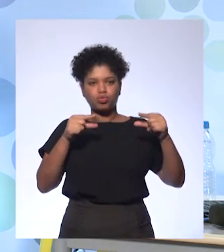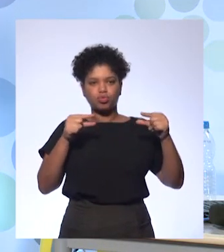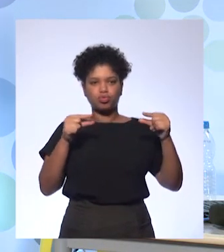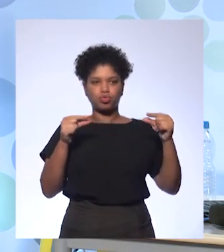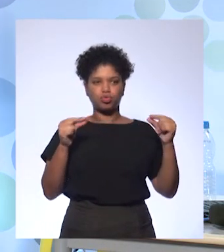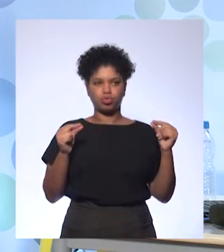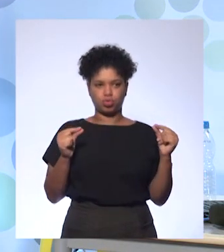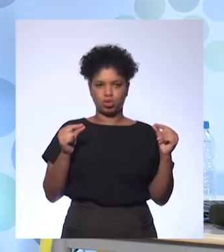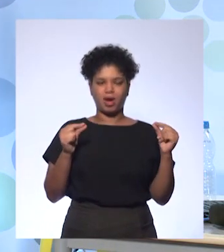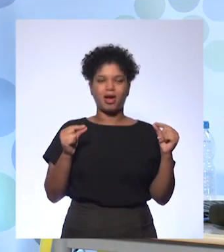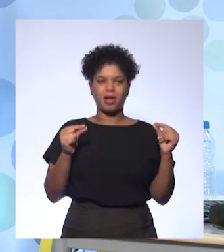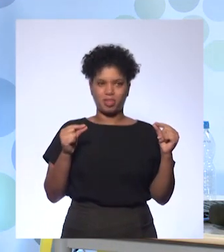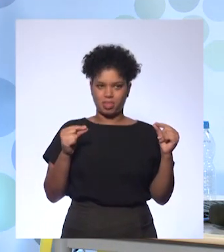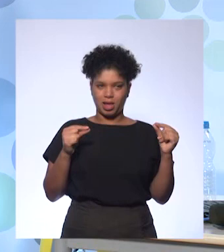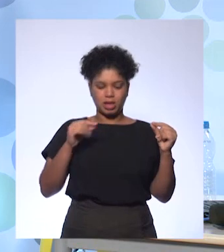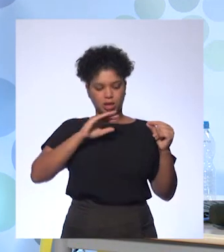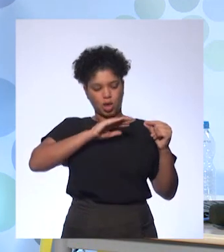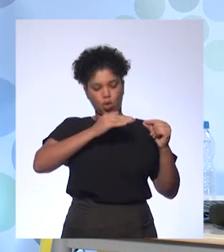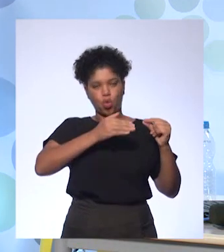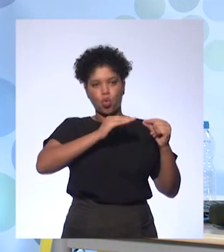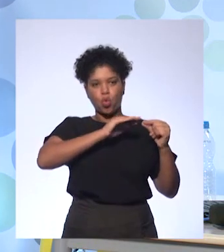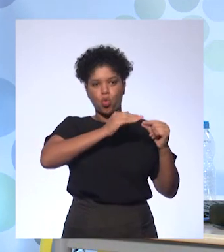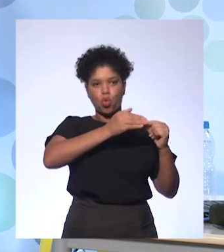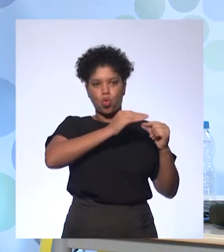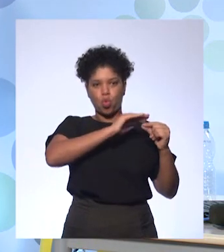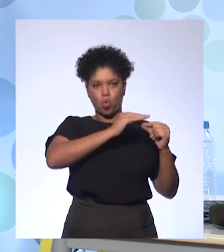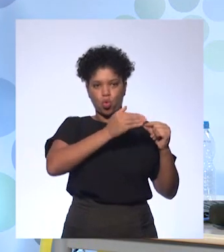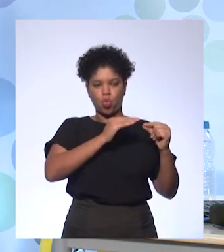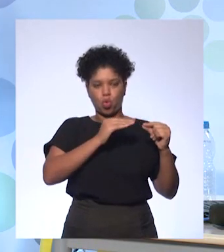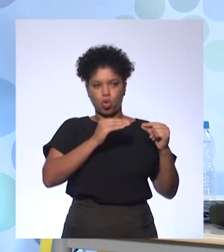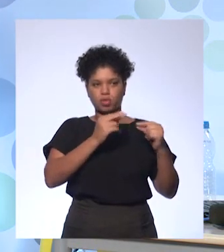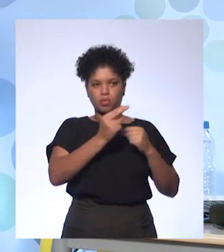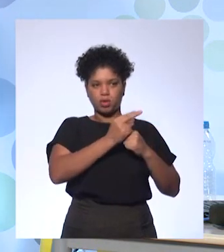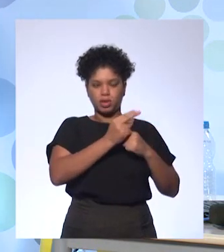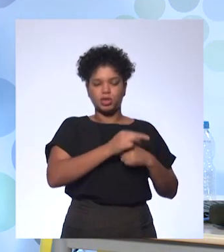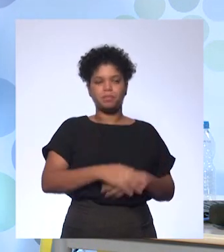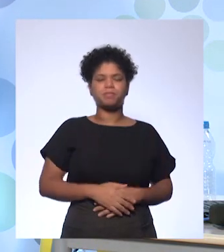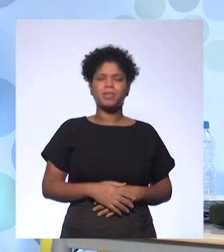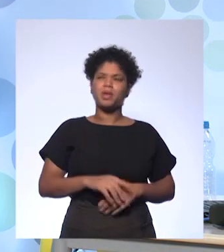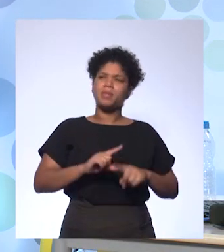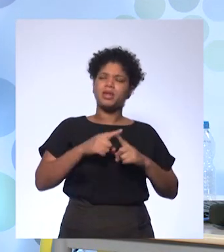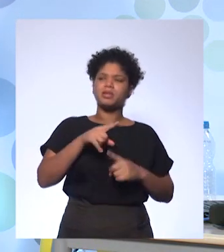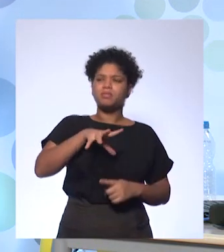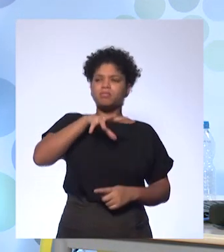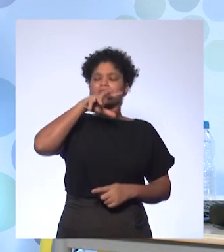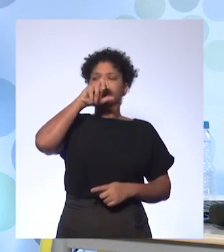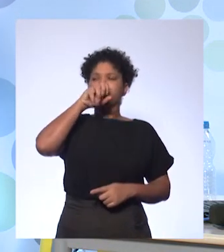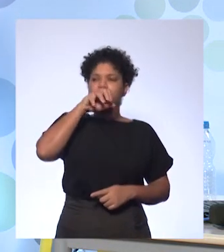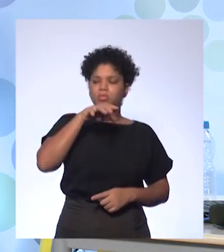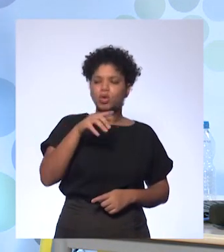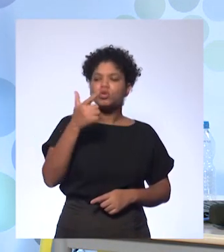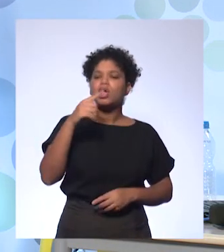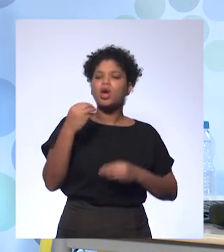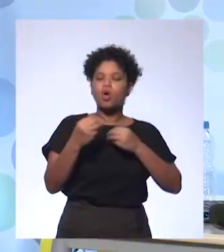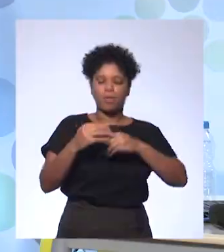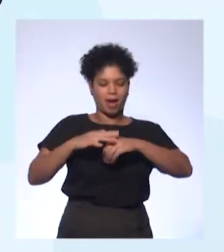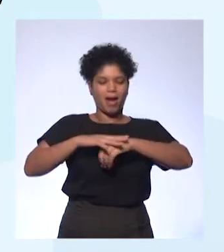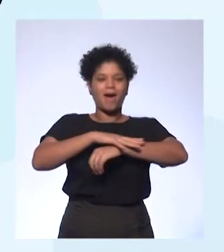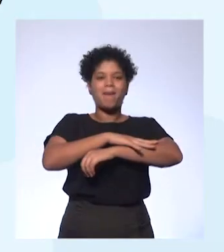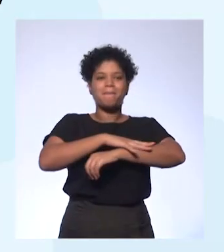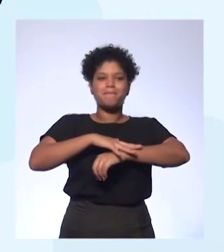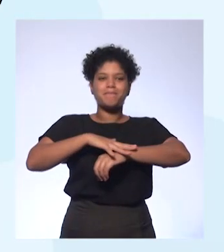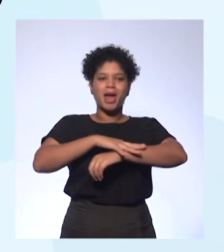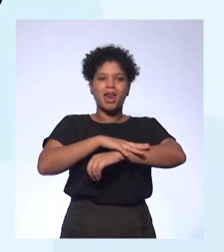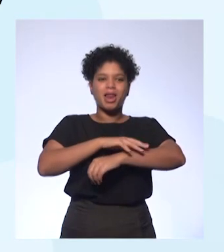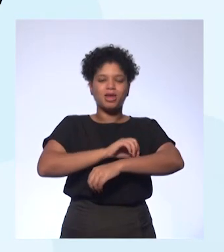desse grupo por cutículas, tá? Eles respiram através da pele, né? Então, respiração aí é